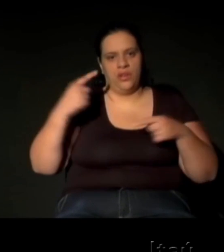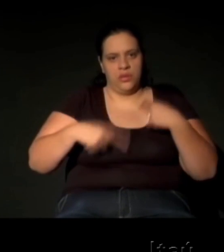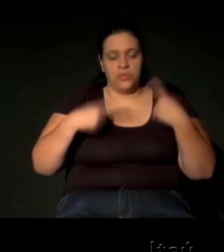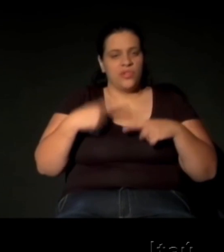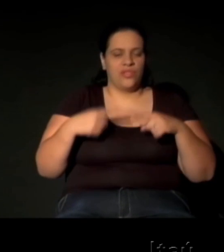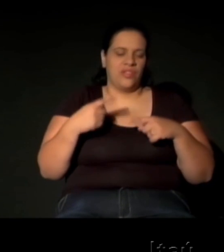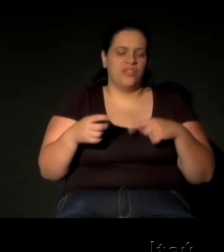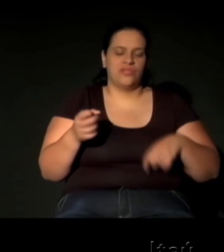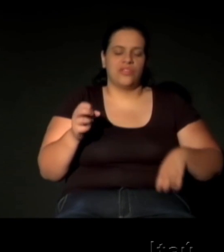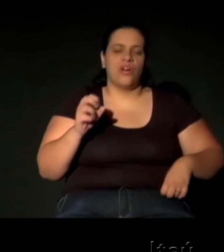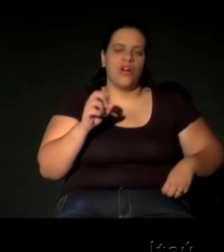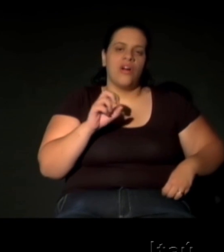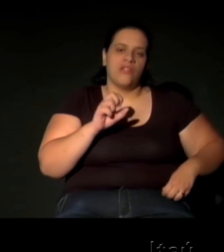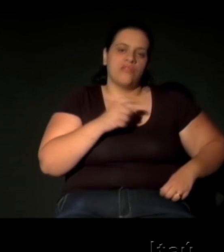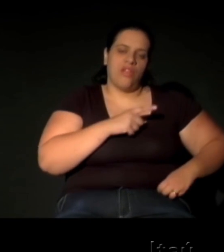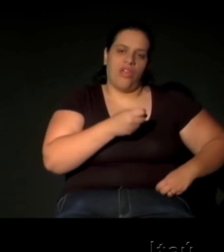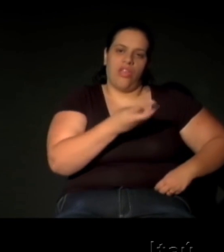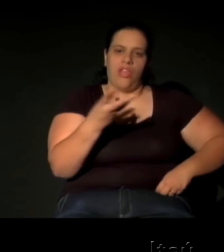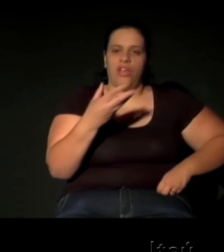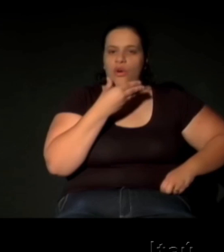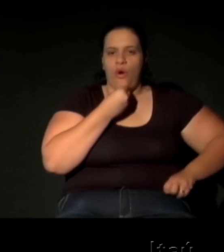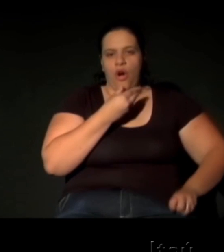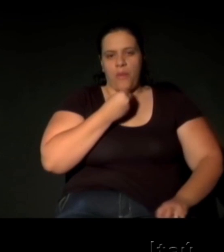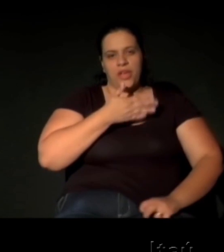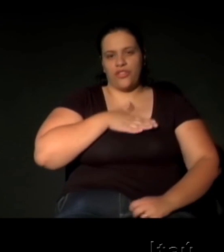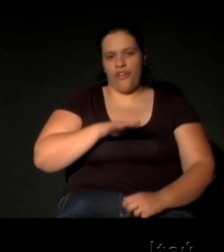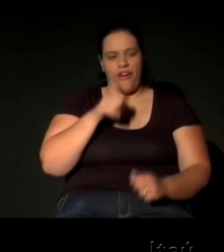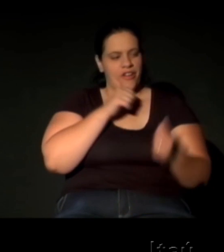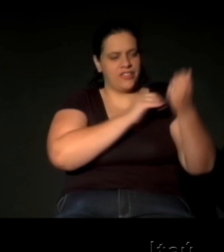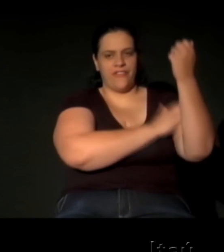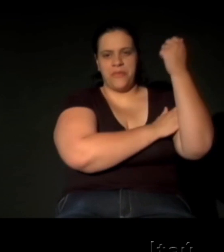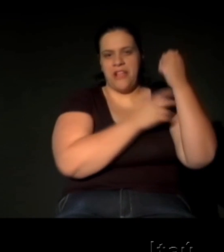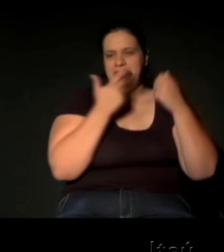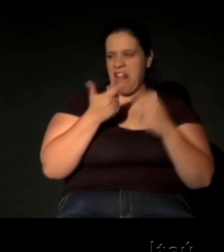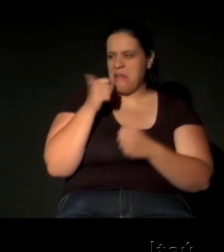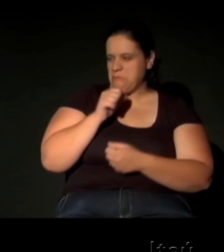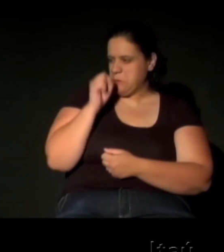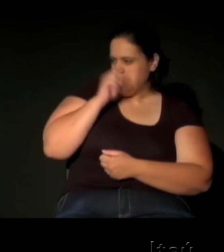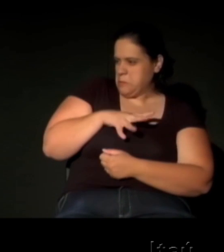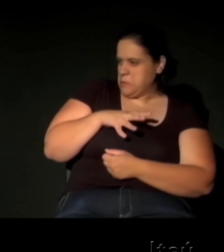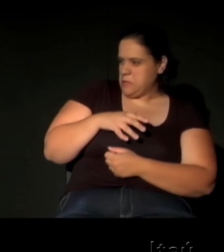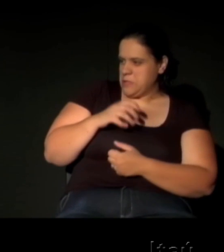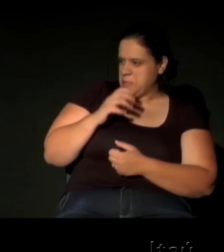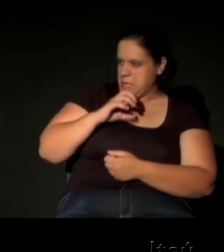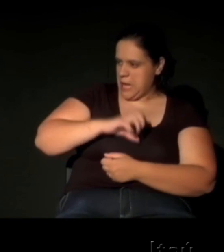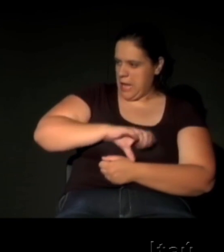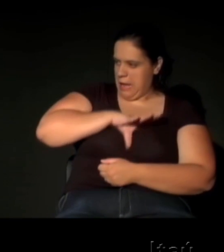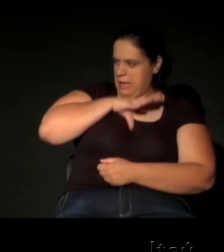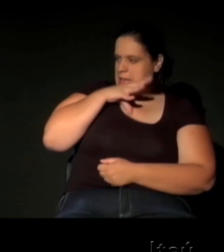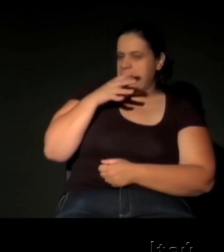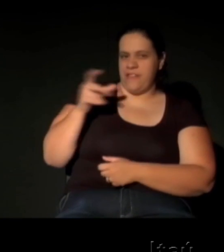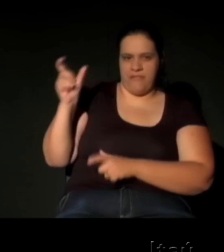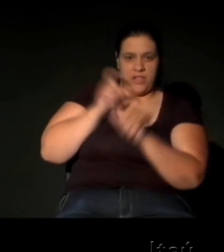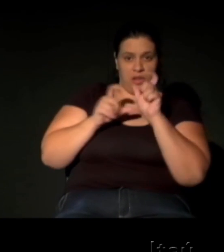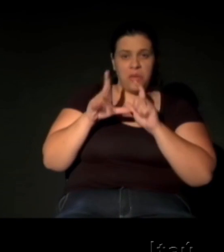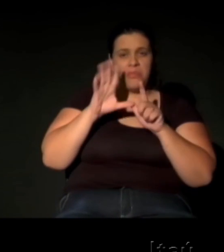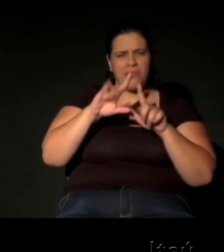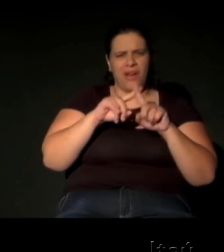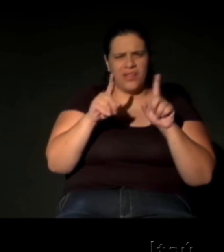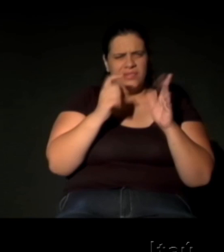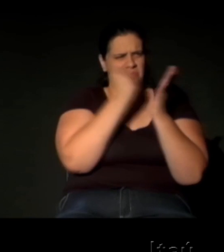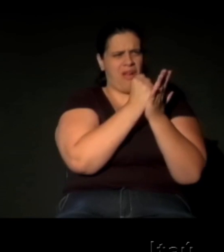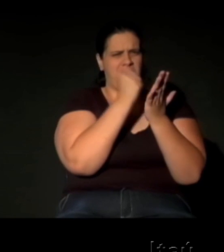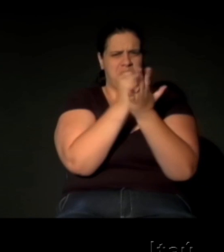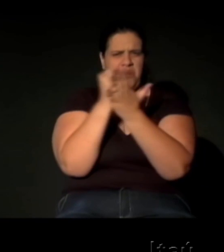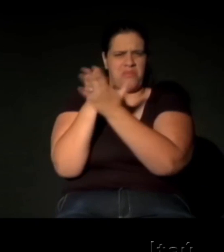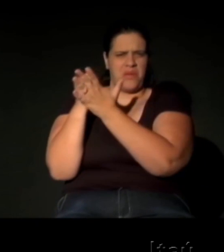dizem Muitas vezes os homens que não gostam das feministas raivoso né Eh né todos os clichês que se tem em relação ao movimento